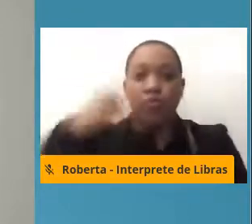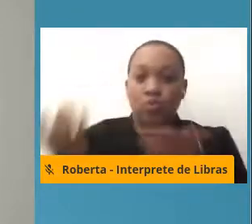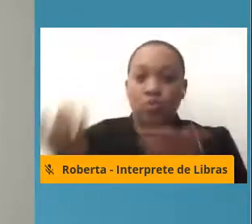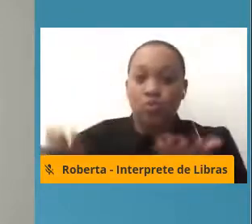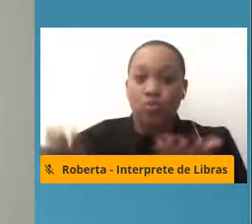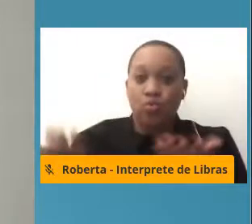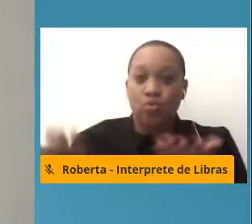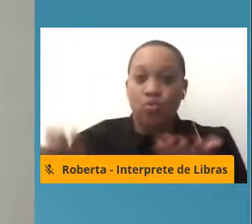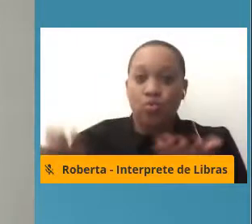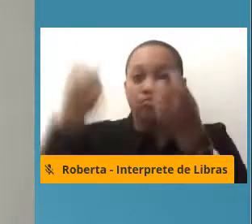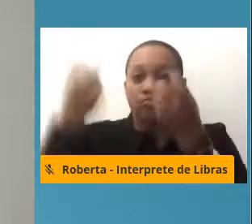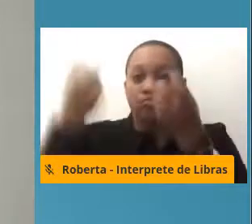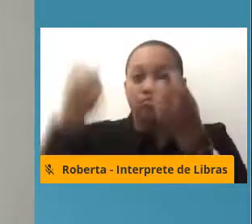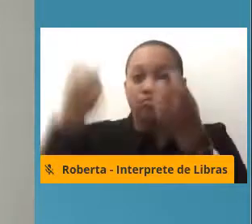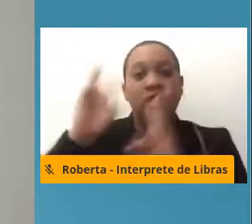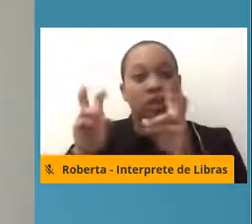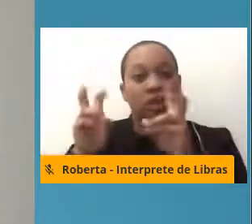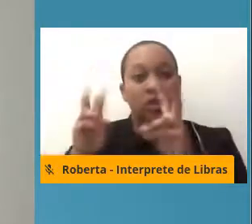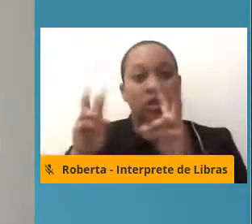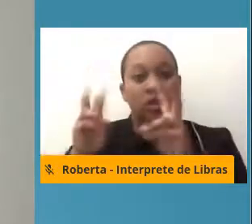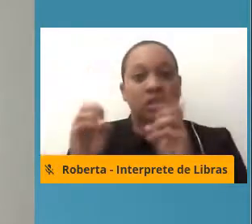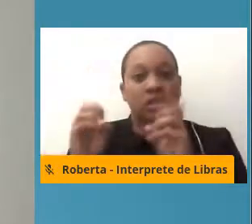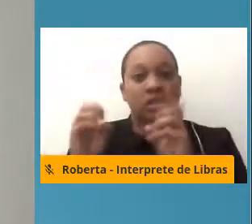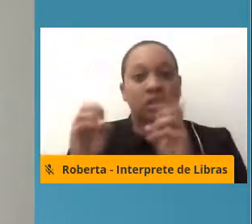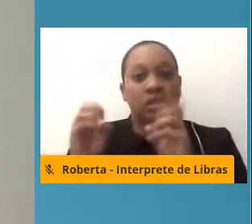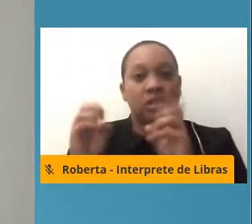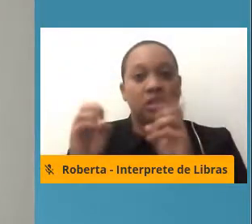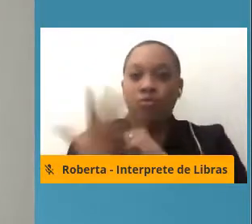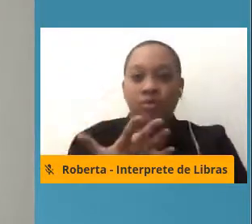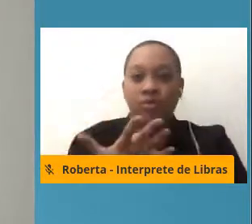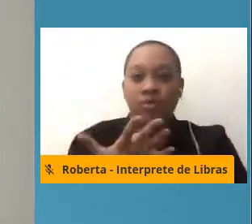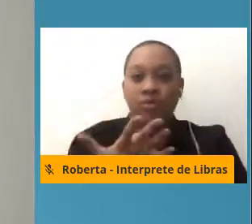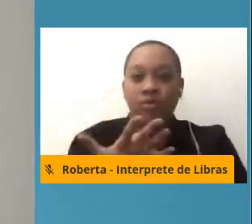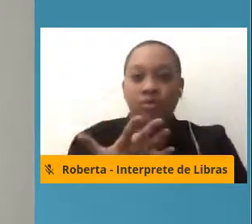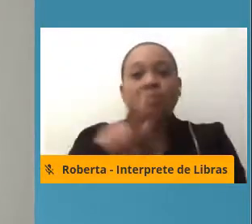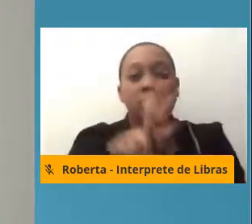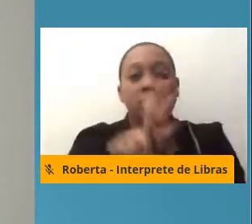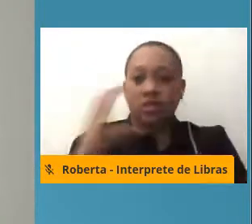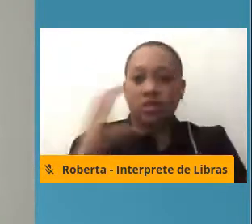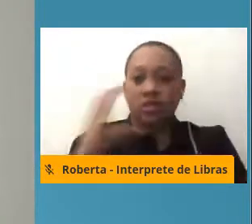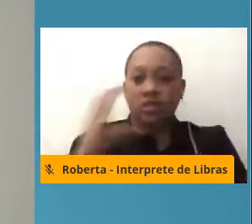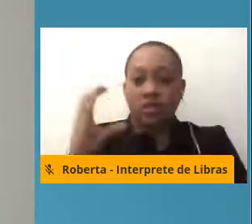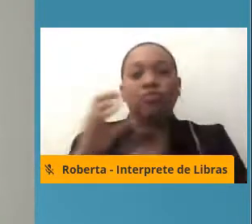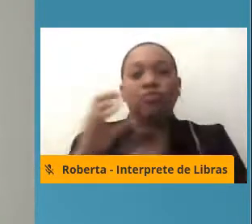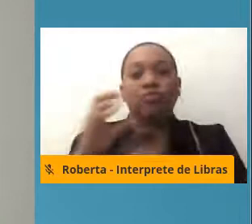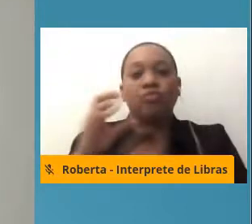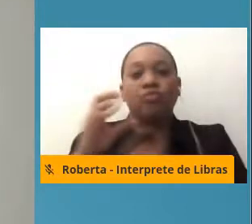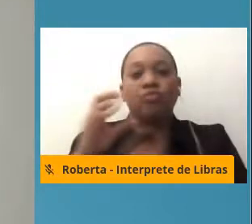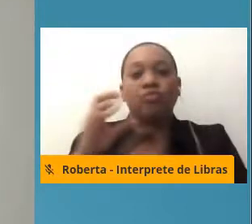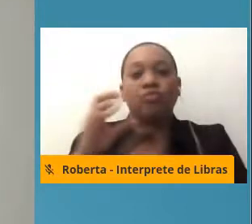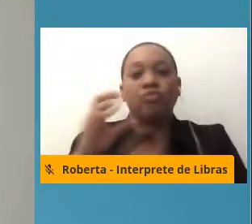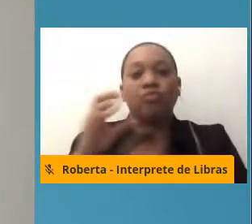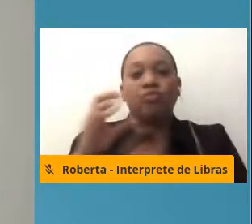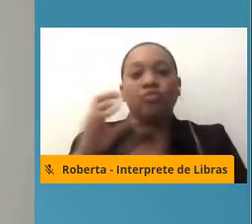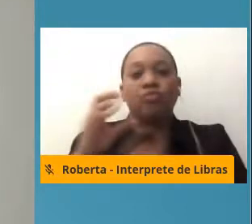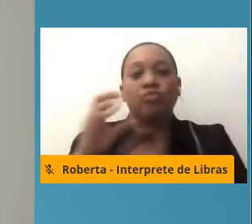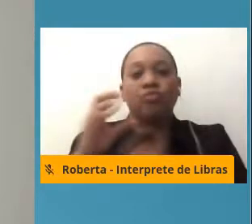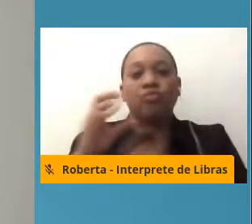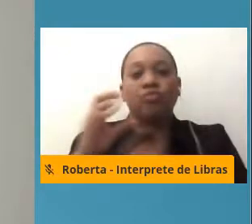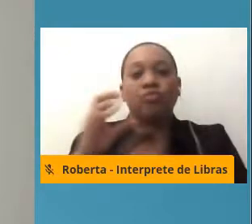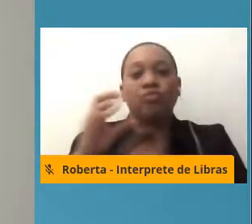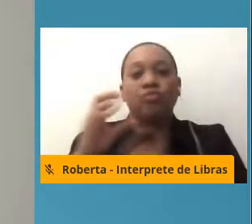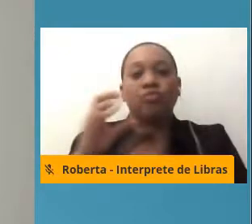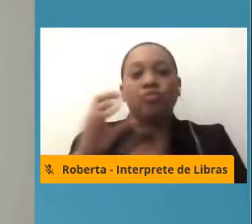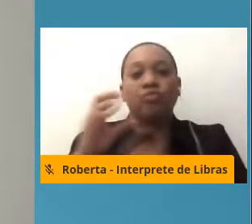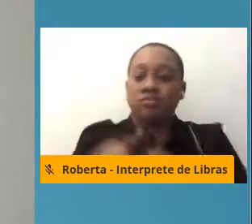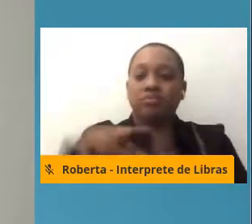em qualquer circunstância, não somente numa pandemia, não somente numa emergência. A gente vai falar um pouquinho sobre nanopartículas. Quem